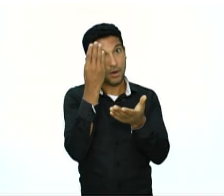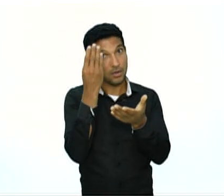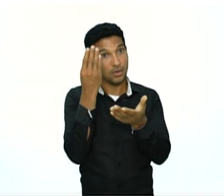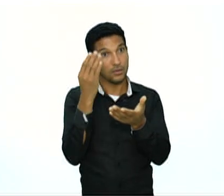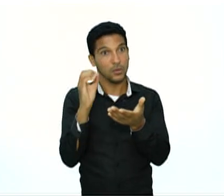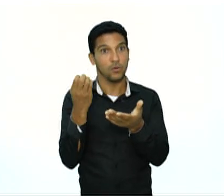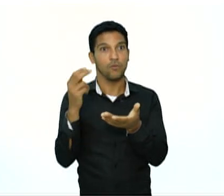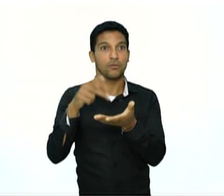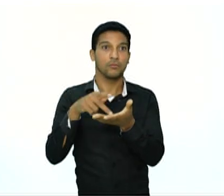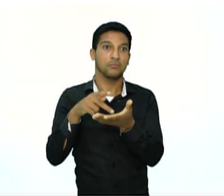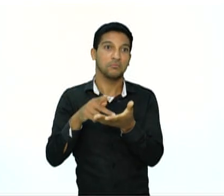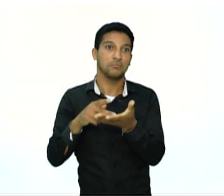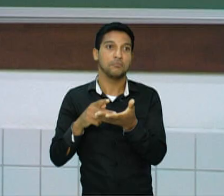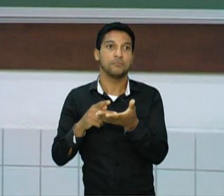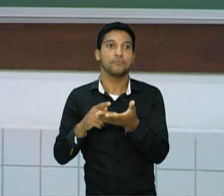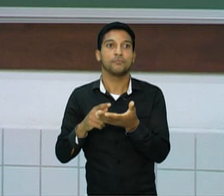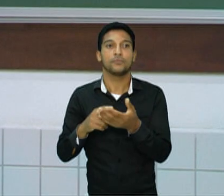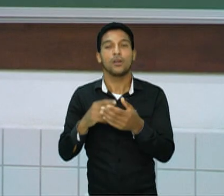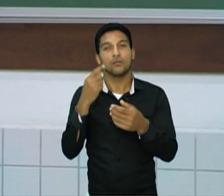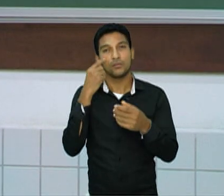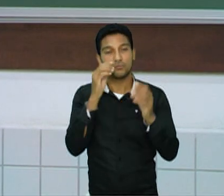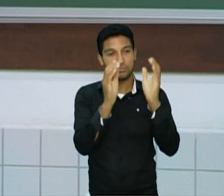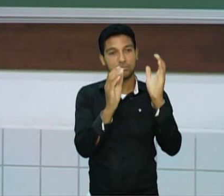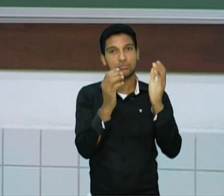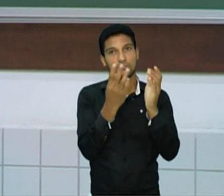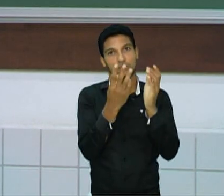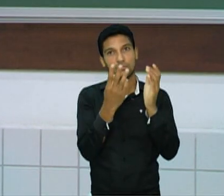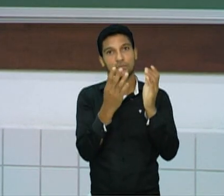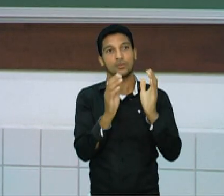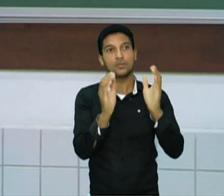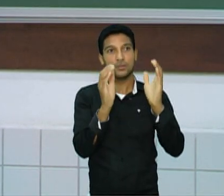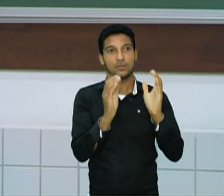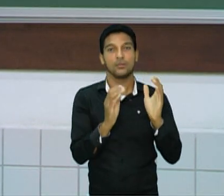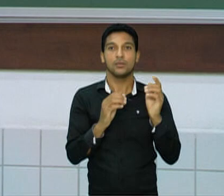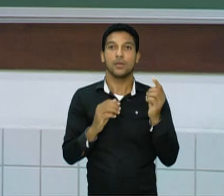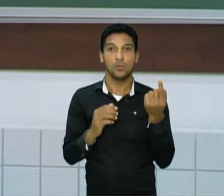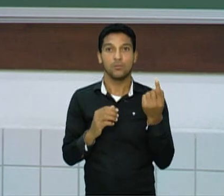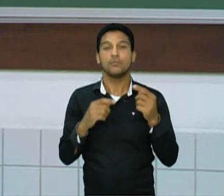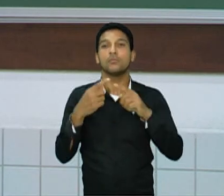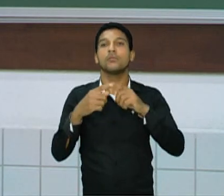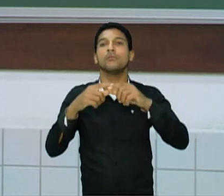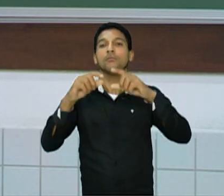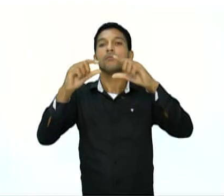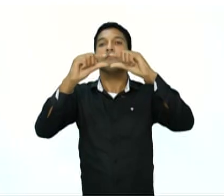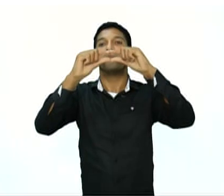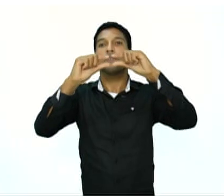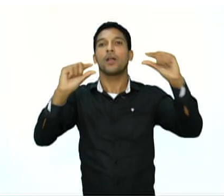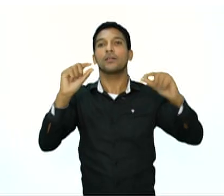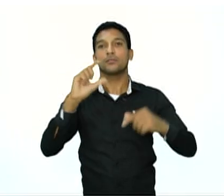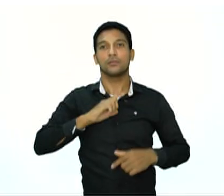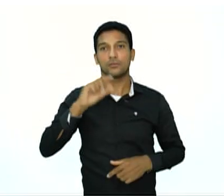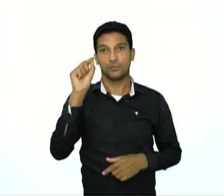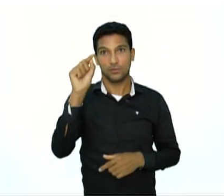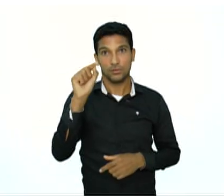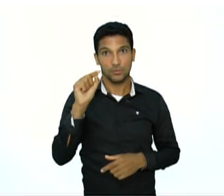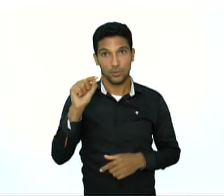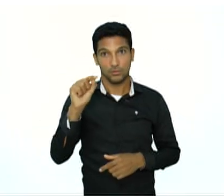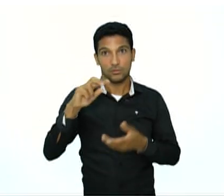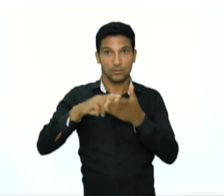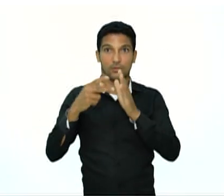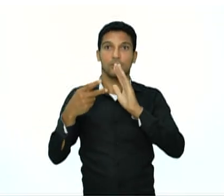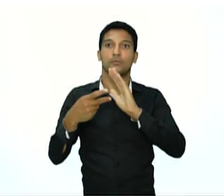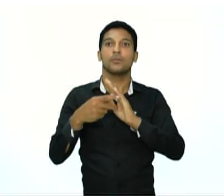peço isso, 2 pontos. Se tem 2 pontos, a positiva, ok? Então, na aula de hoje, a gente relembrou as